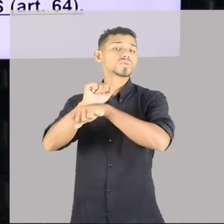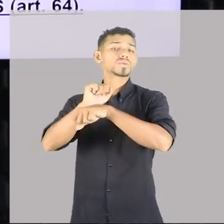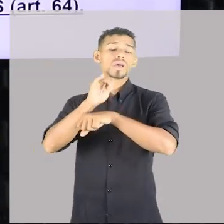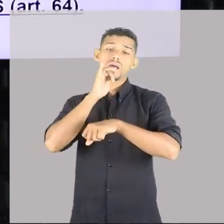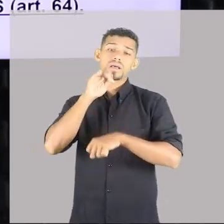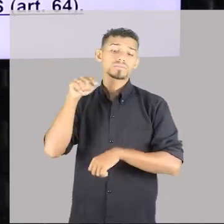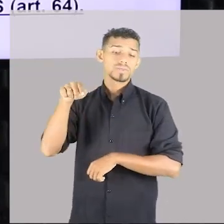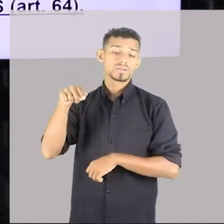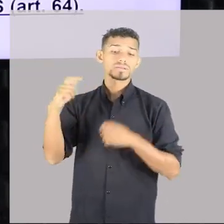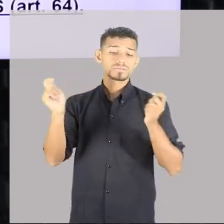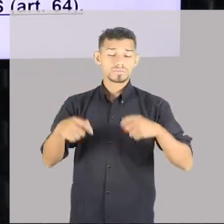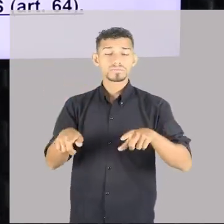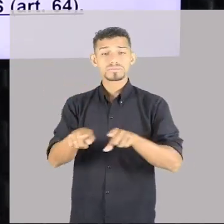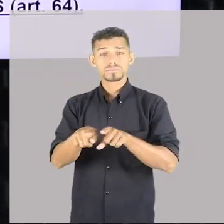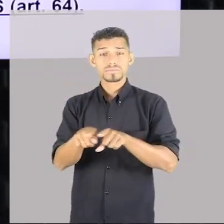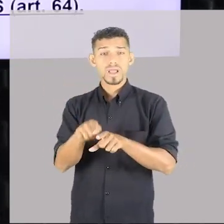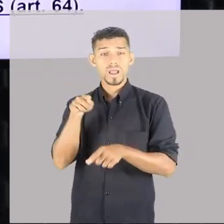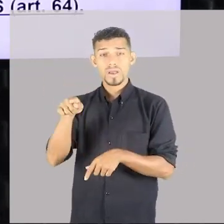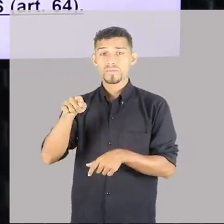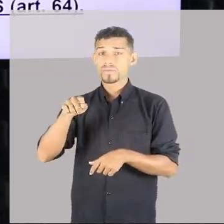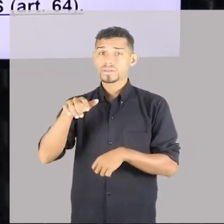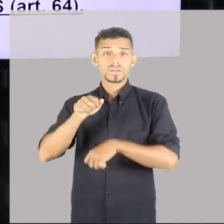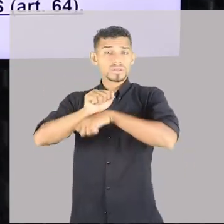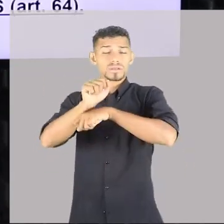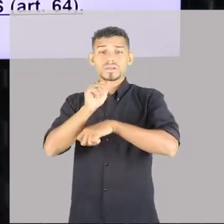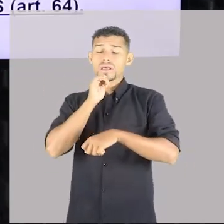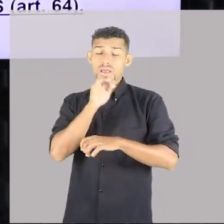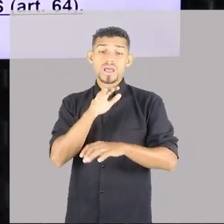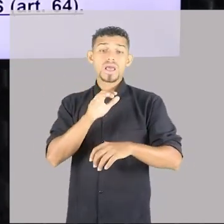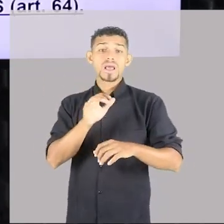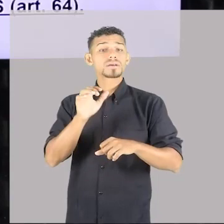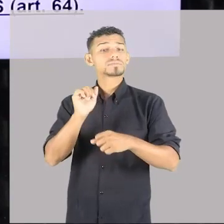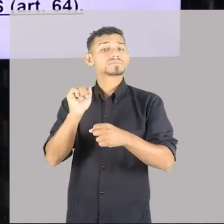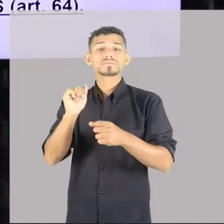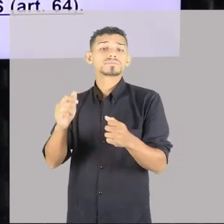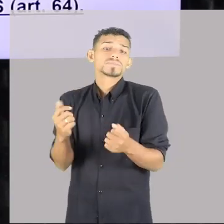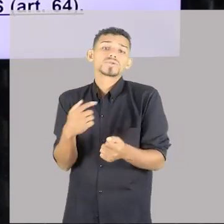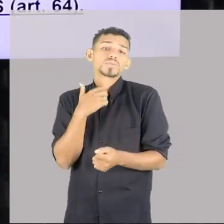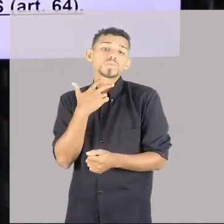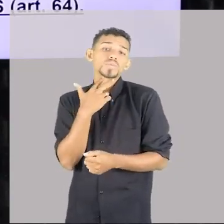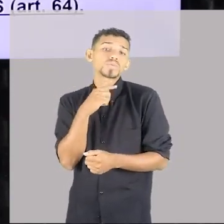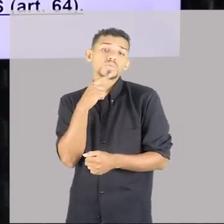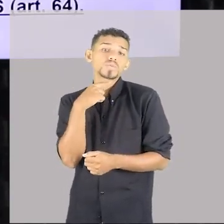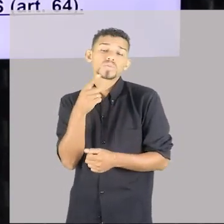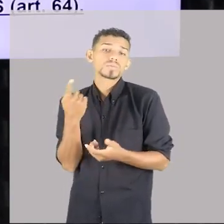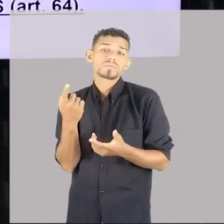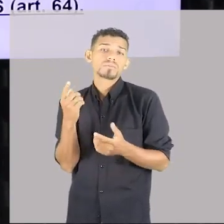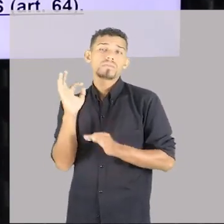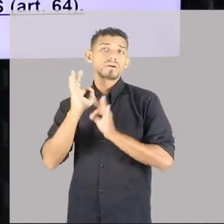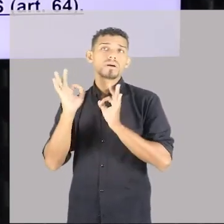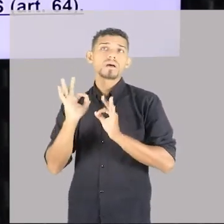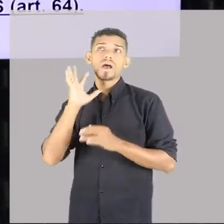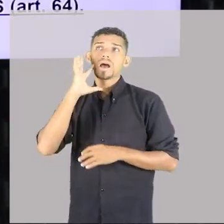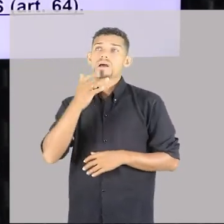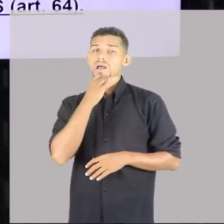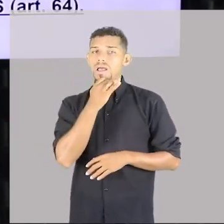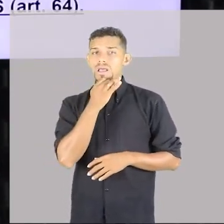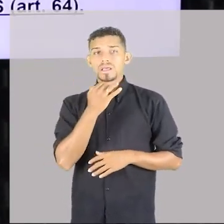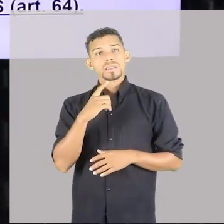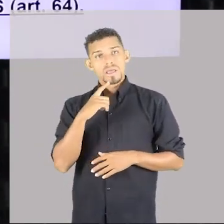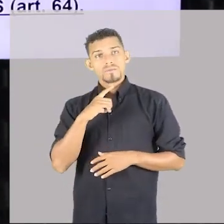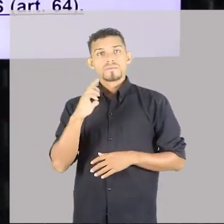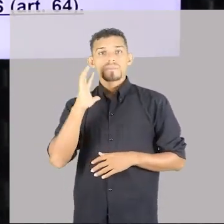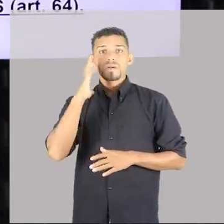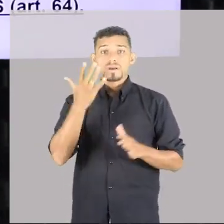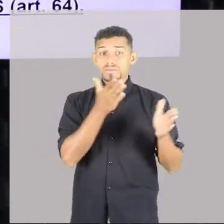uma decisão, quer dizer que o efeito dessa decisão ela será suspenso. Ela não poderá gerar efeitos. Digamos que, por exemplo, houve uma decisão